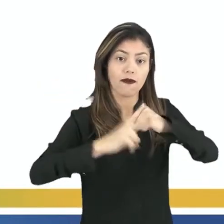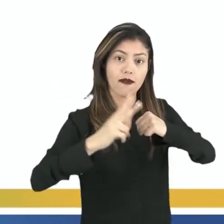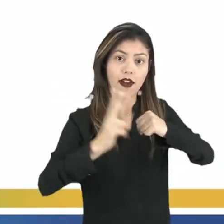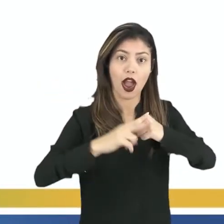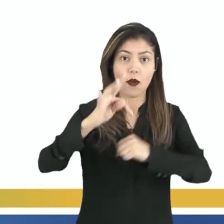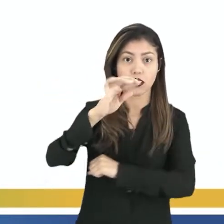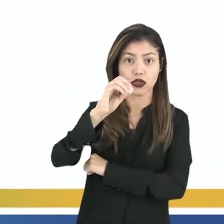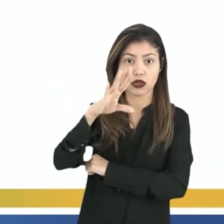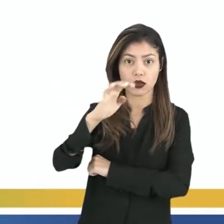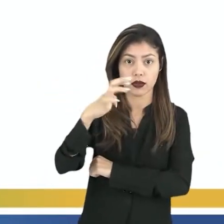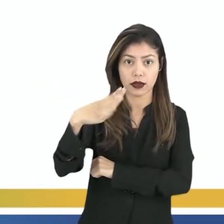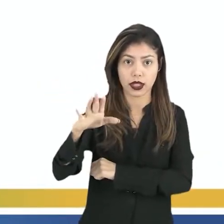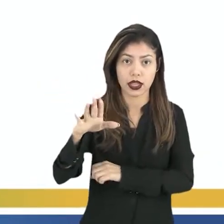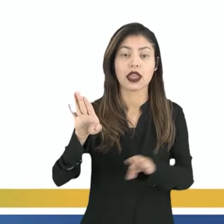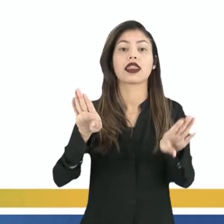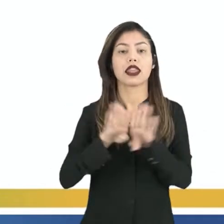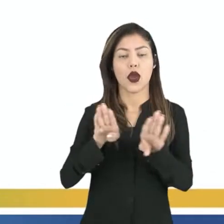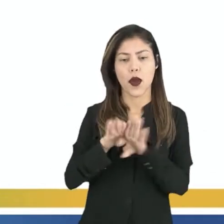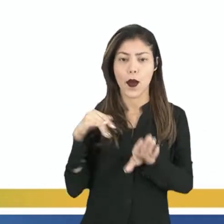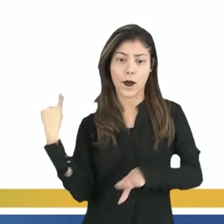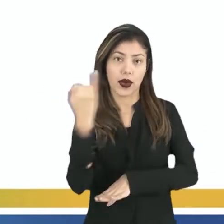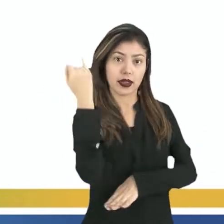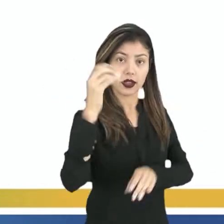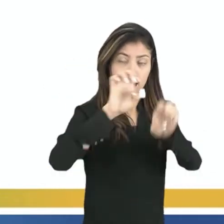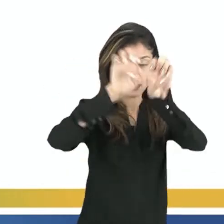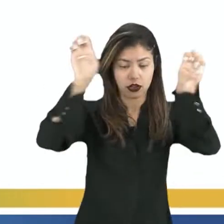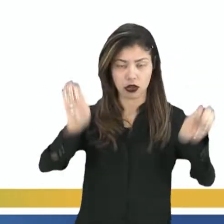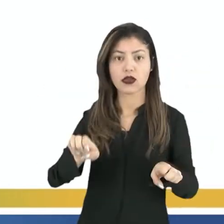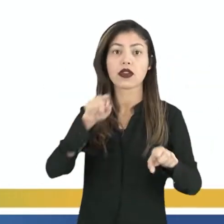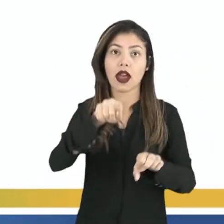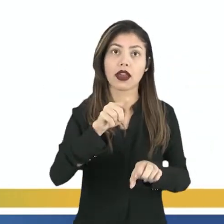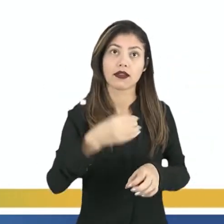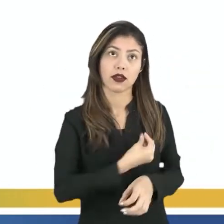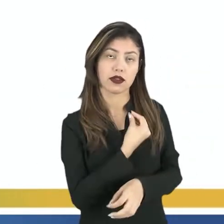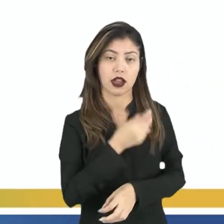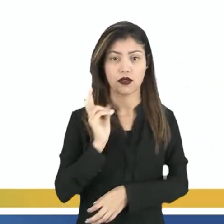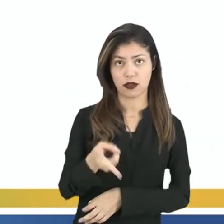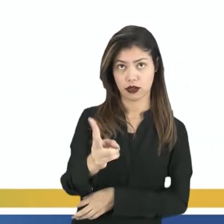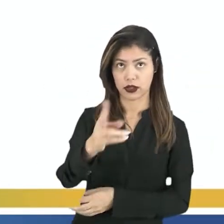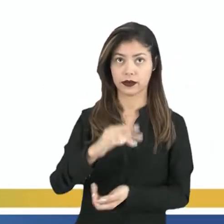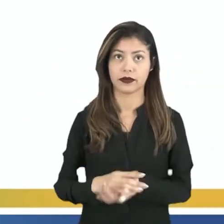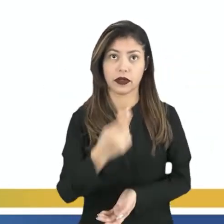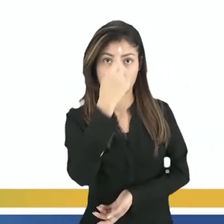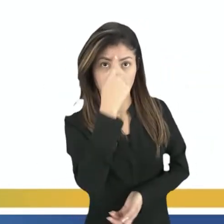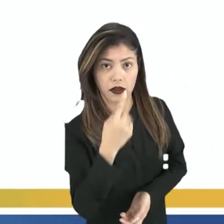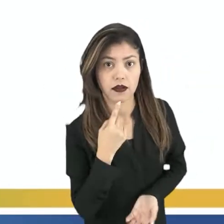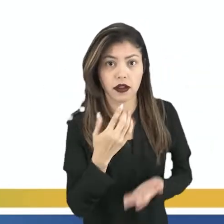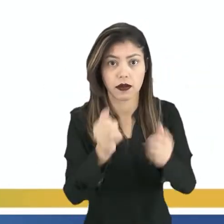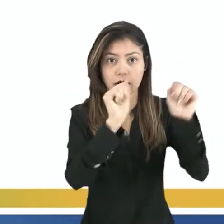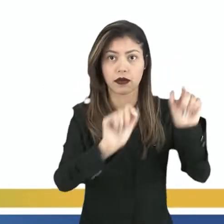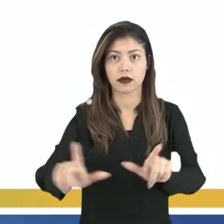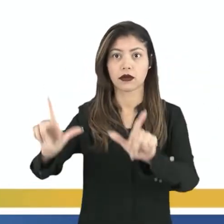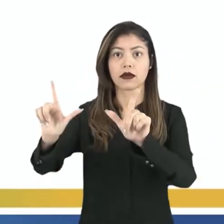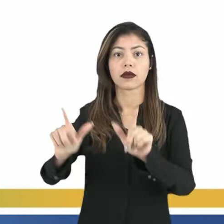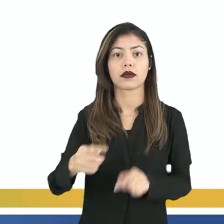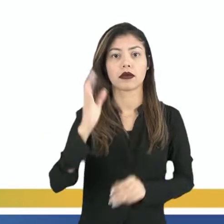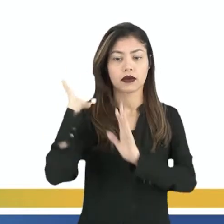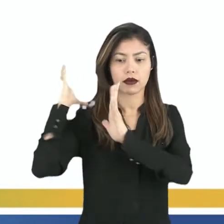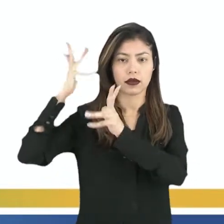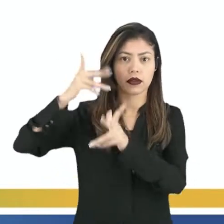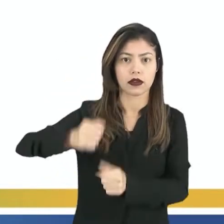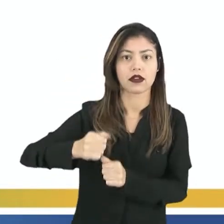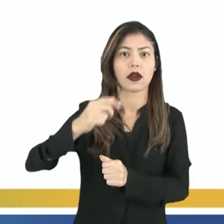be, porque eles vão ser fundamentais à nossa estrutura aqui do Present Continuous. Então, observem comigo aí na tela e vamos revisar um pouquinho